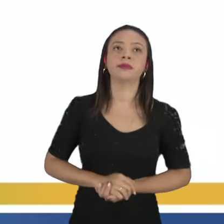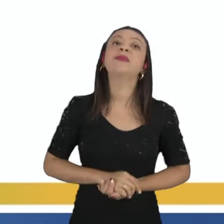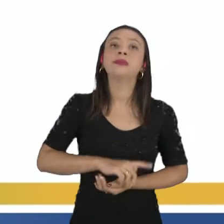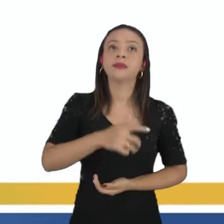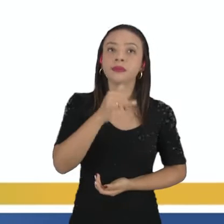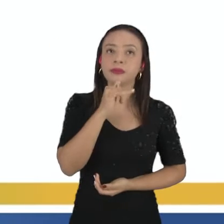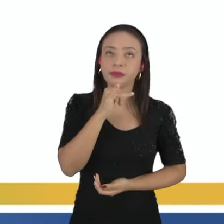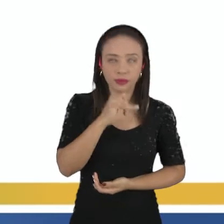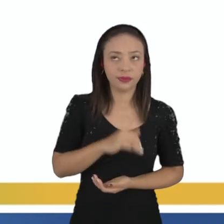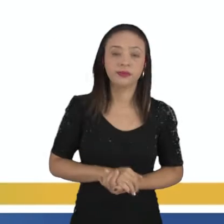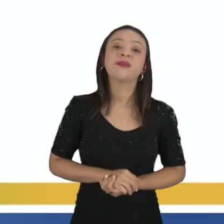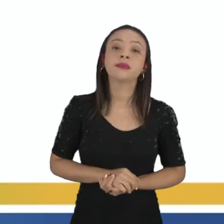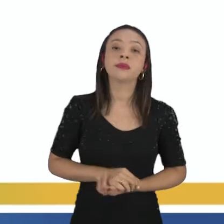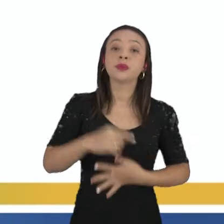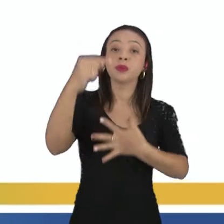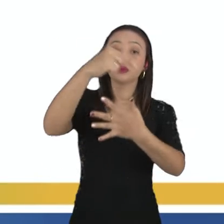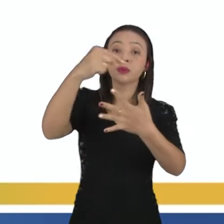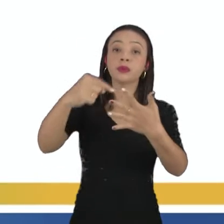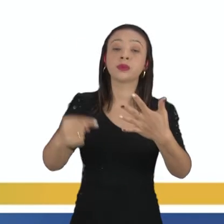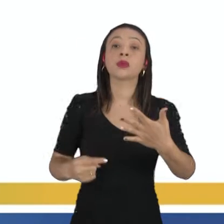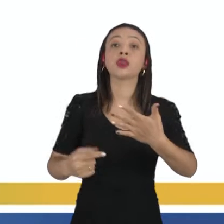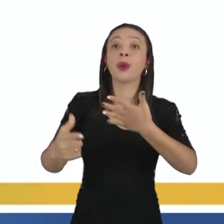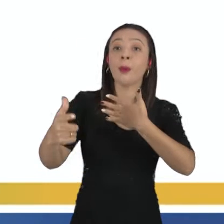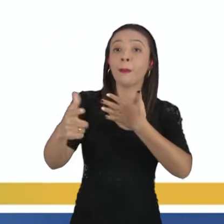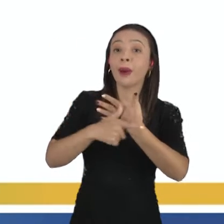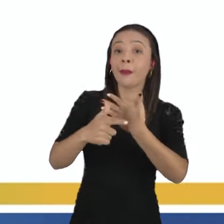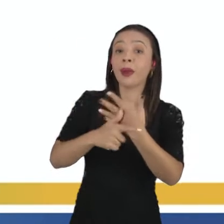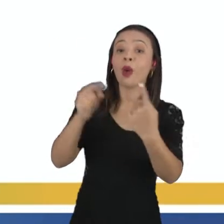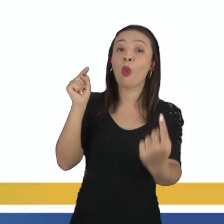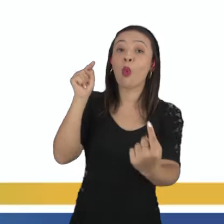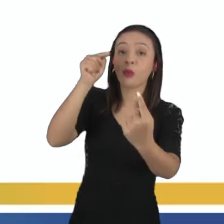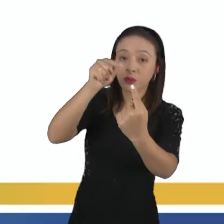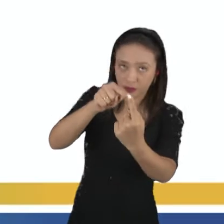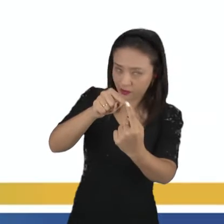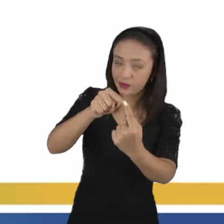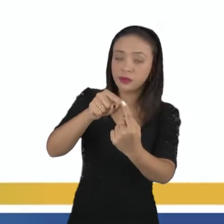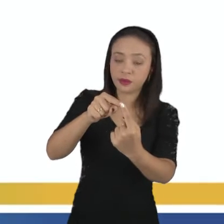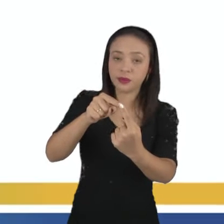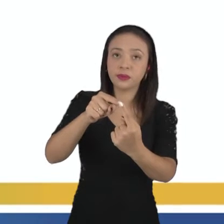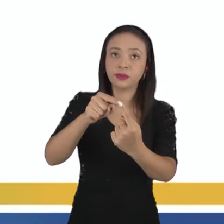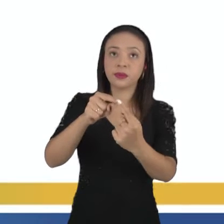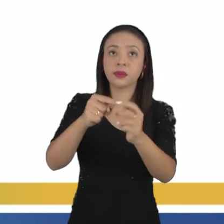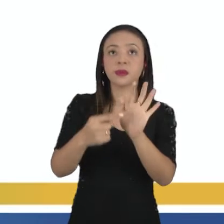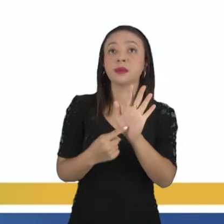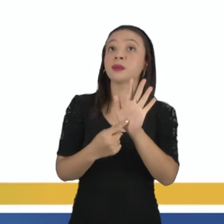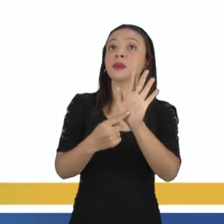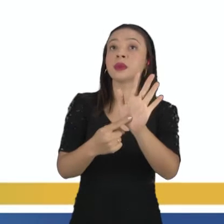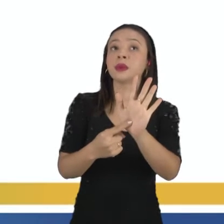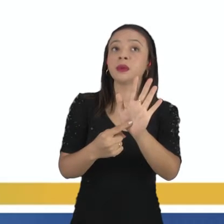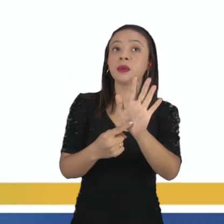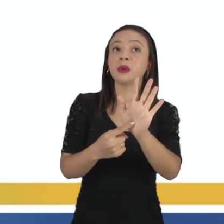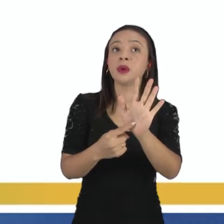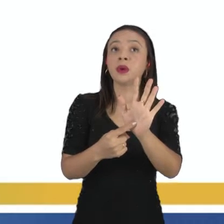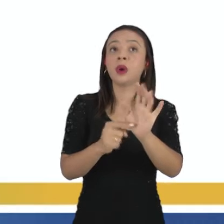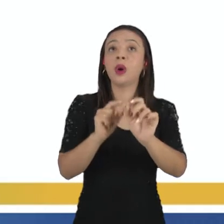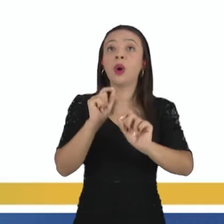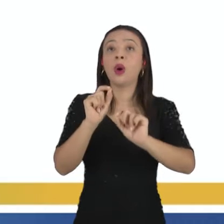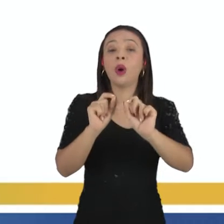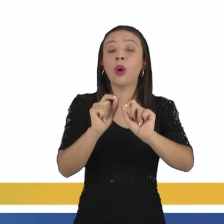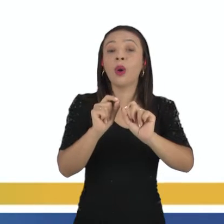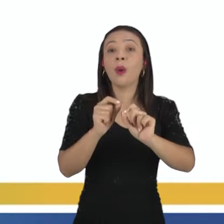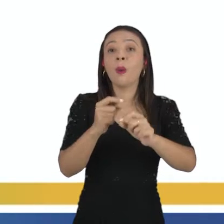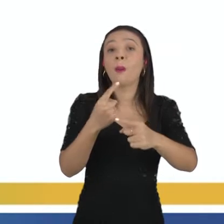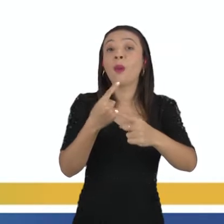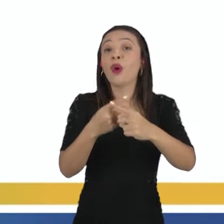Próximo. Operadores de finalidade. São aqueles que denotam a razão pela qual